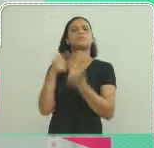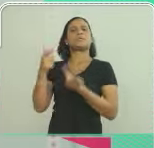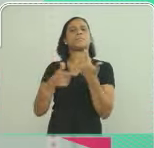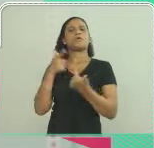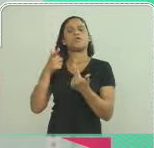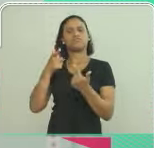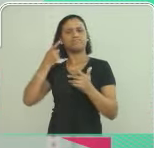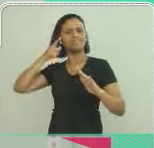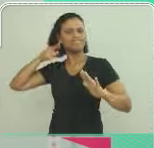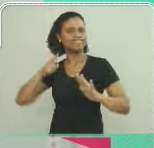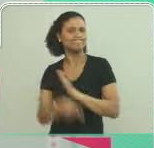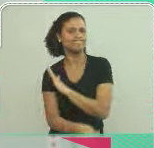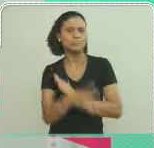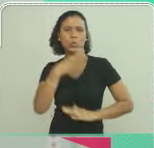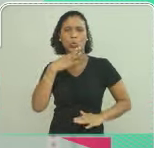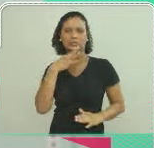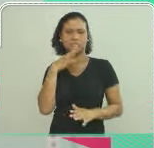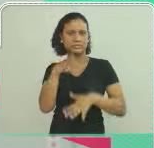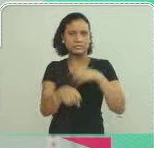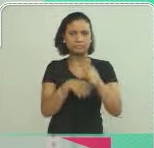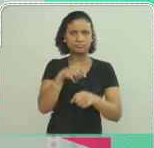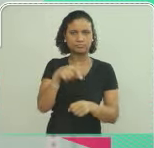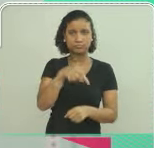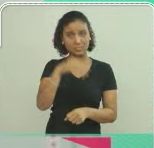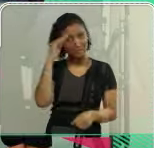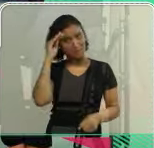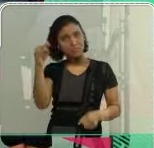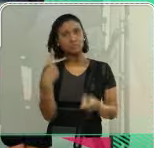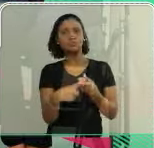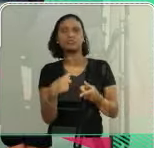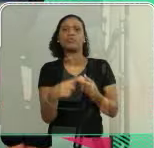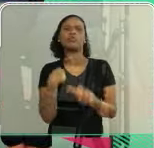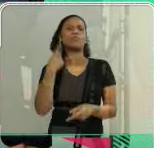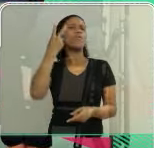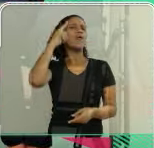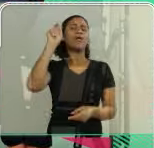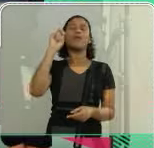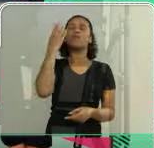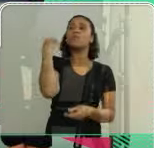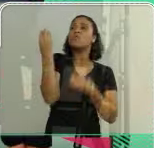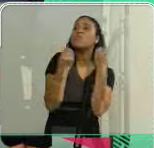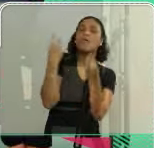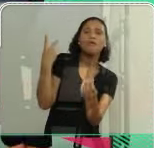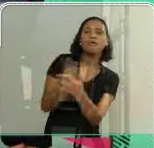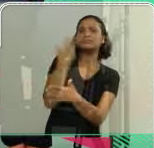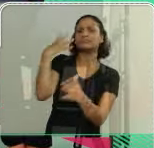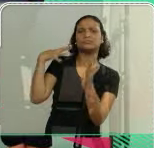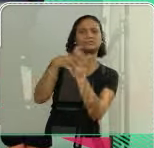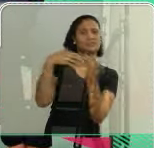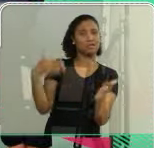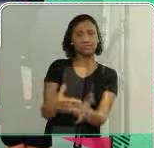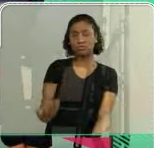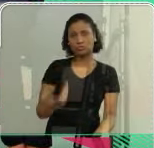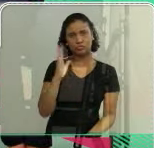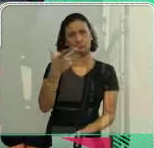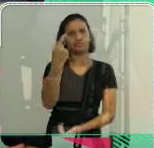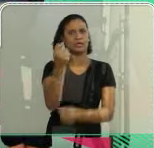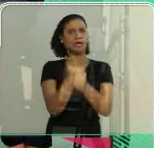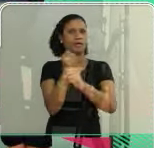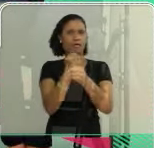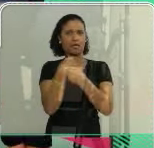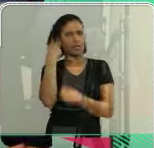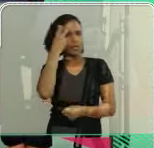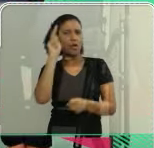de autoconhecimento, principalmente porque eu não lembrava da história do acidente, eu não lembro até hoje, né, já fazem quase 20 anos, e a fase do